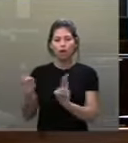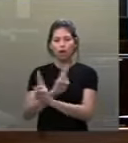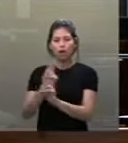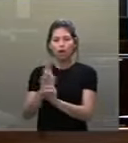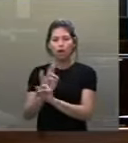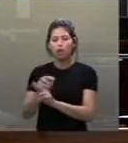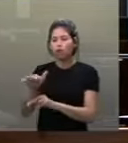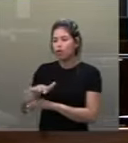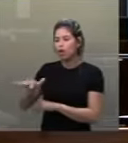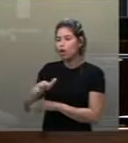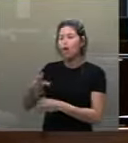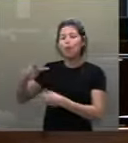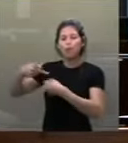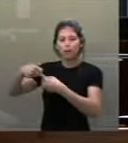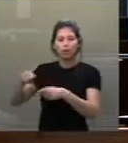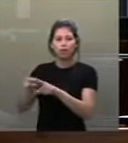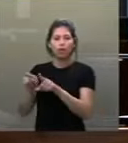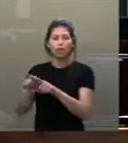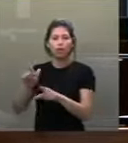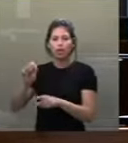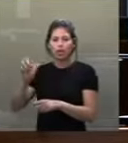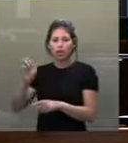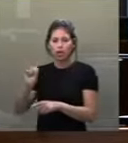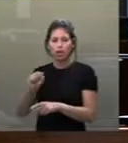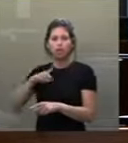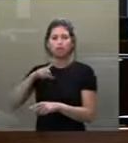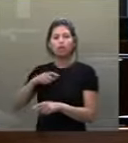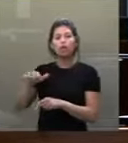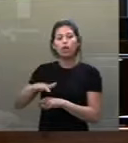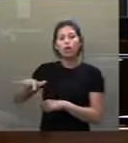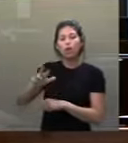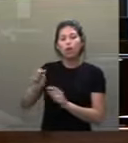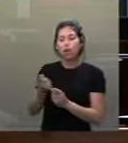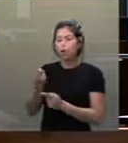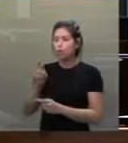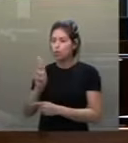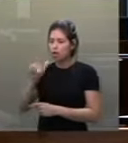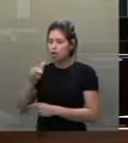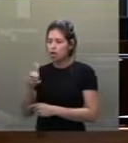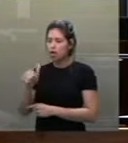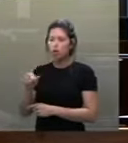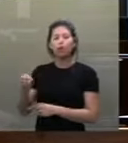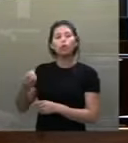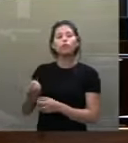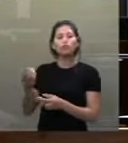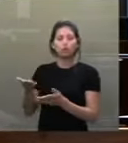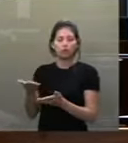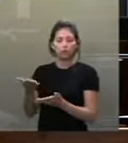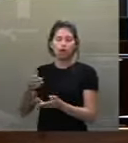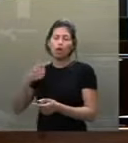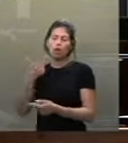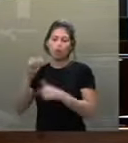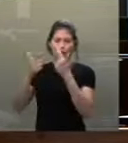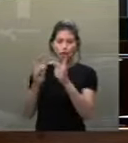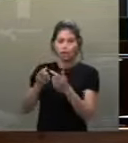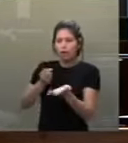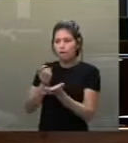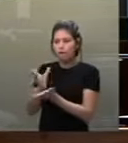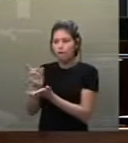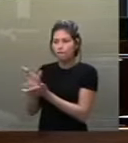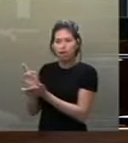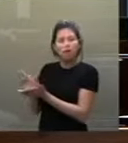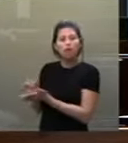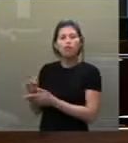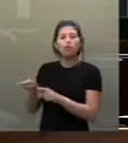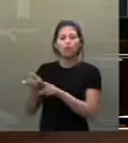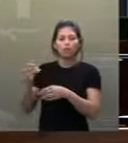de petróleo e gás destinadas à União, resultantes do regime de concessão e resultantes da comercialização do excedente em óleo